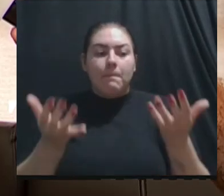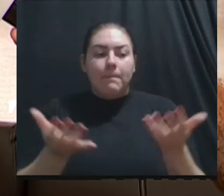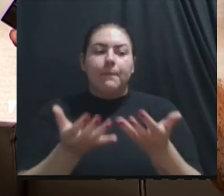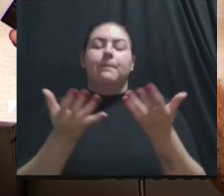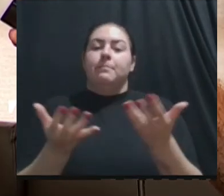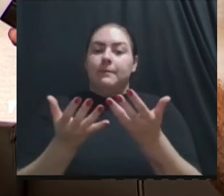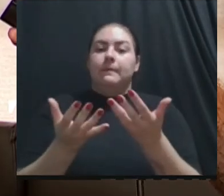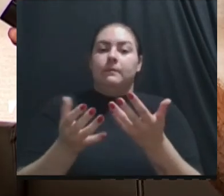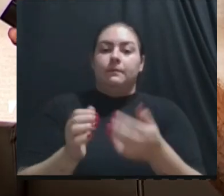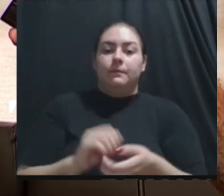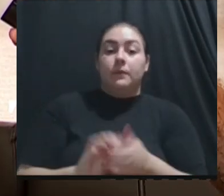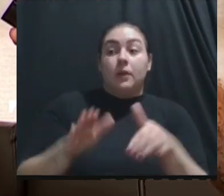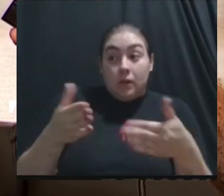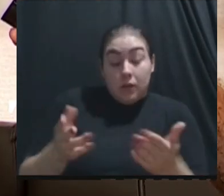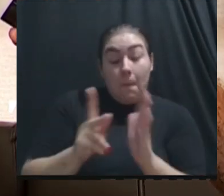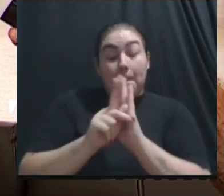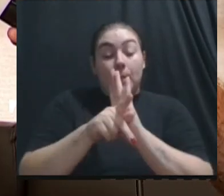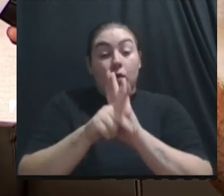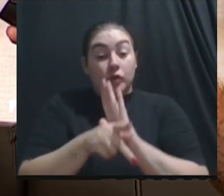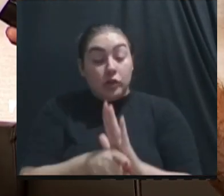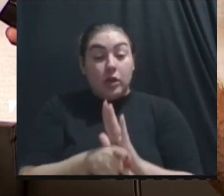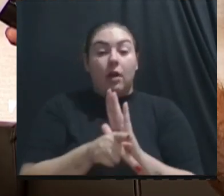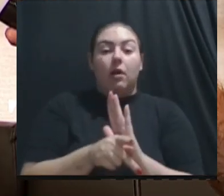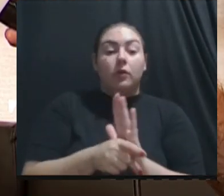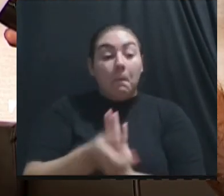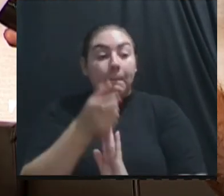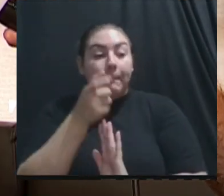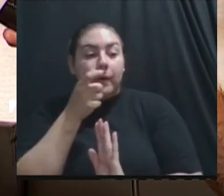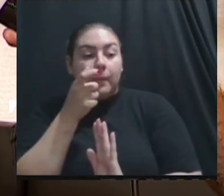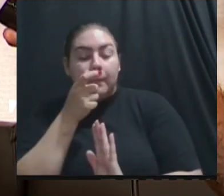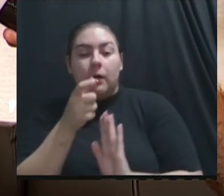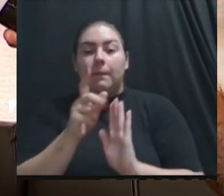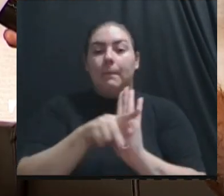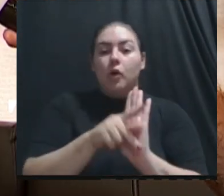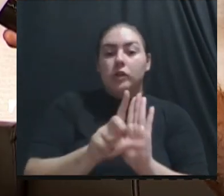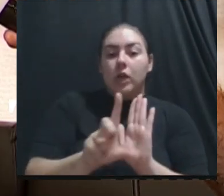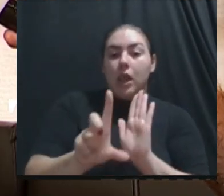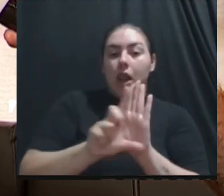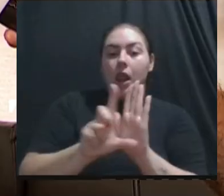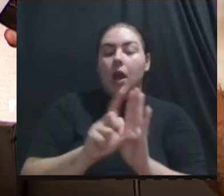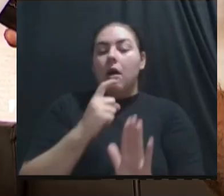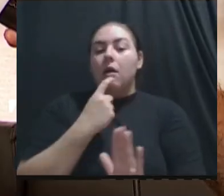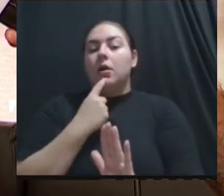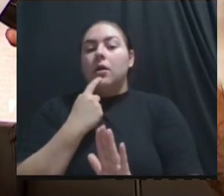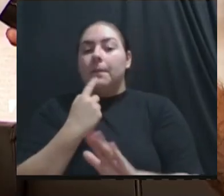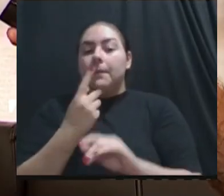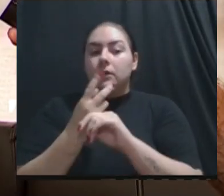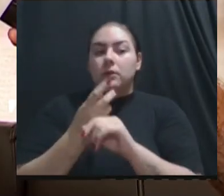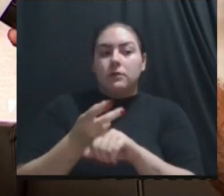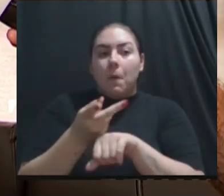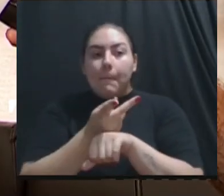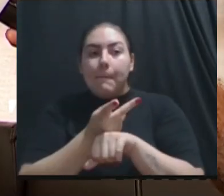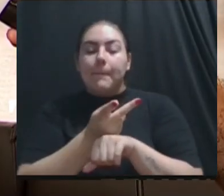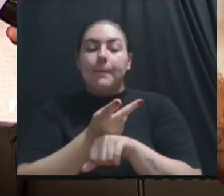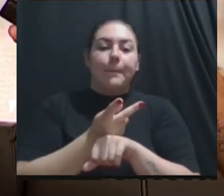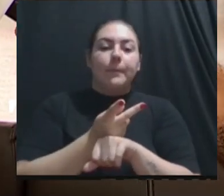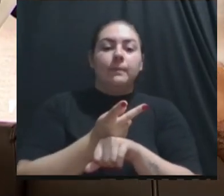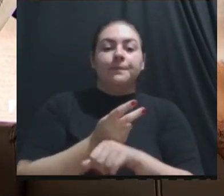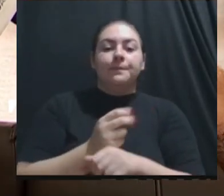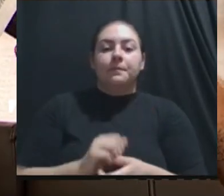em construção, será um projeto de lei que Campinas está inovando, permitindo incentivos fiscais,